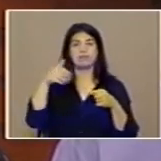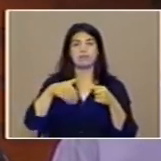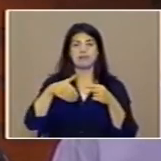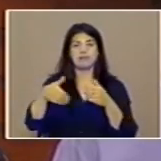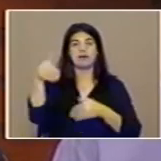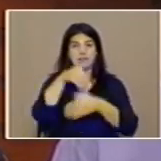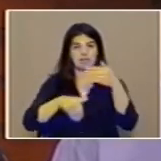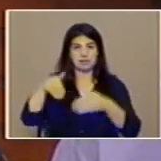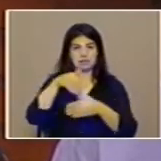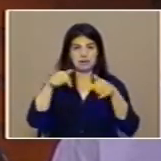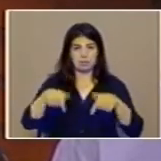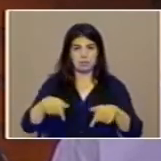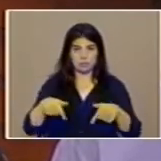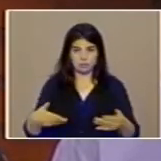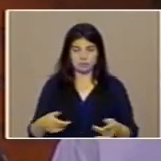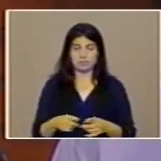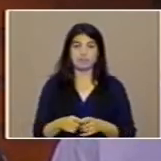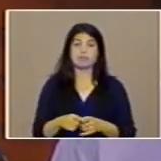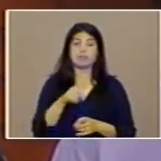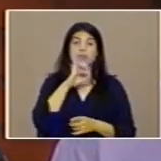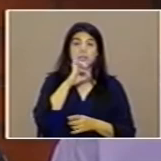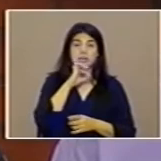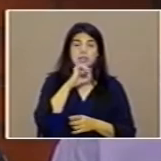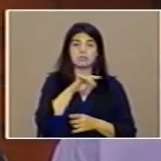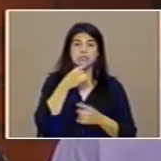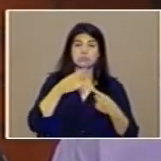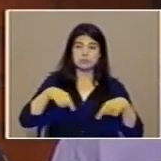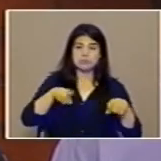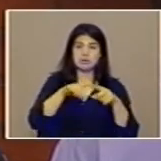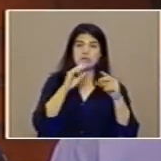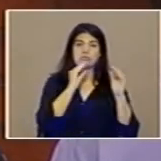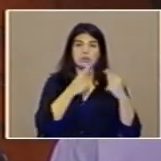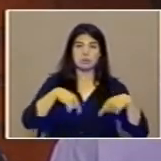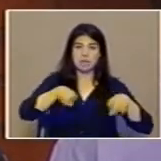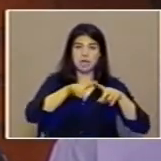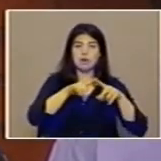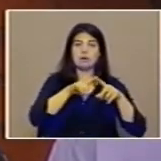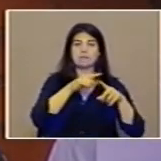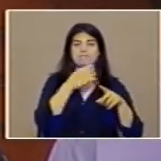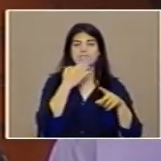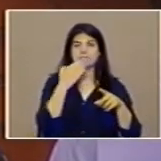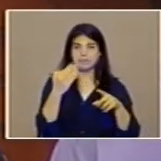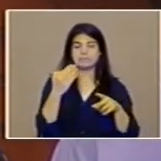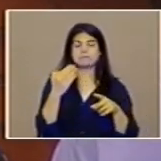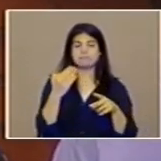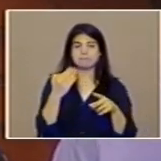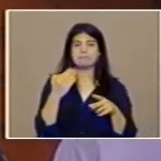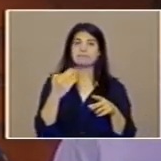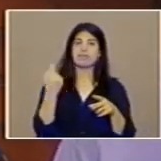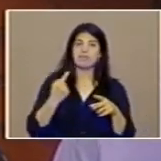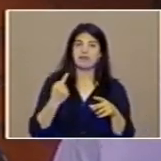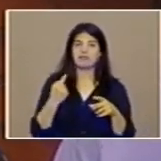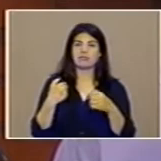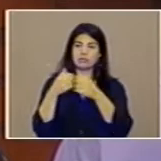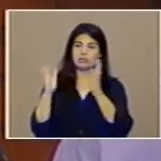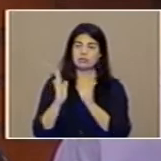bispos portugueses a Conferência Episcopal foi unânime e pediu que todos nós participamos de uma